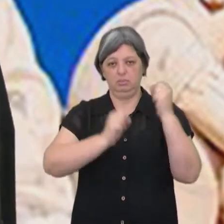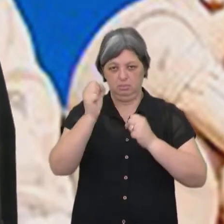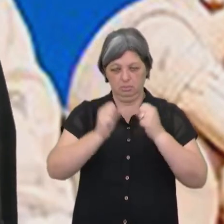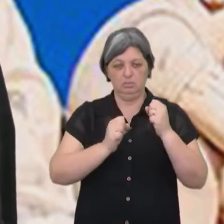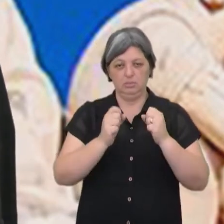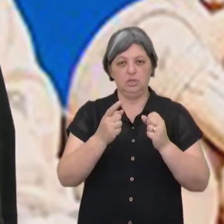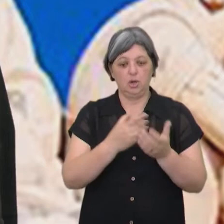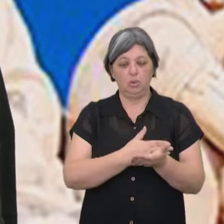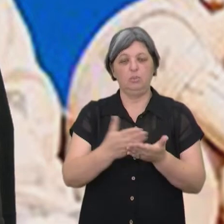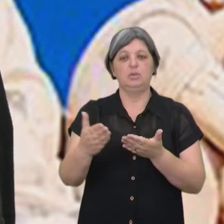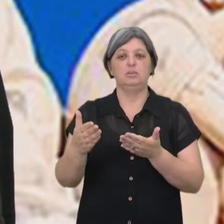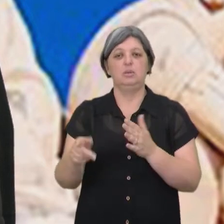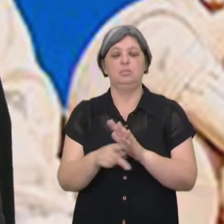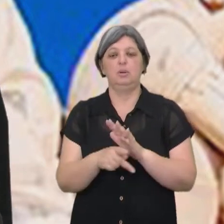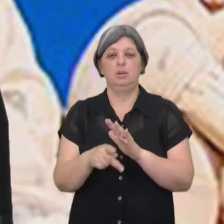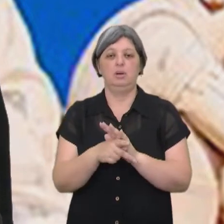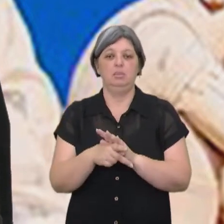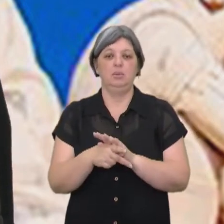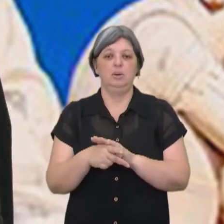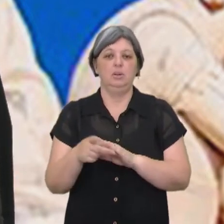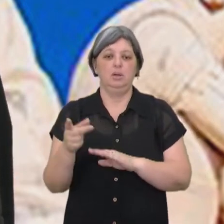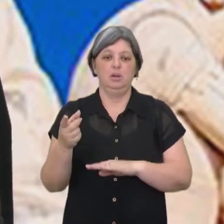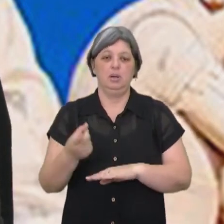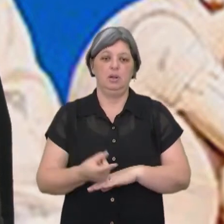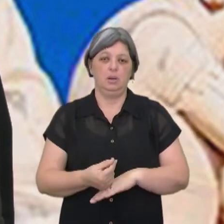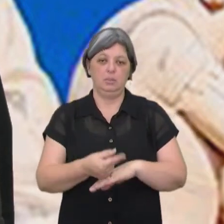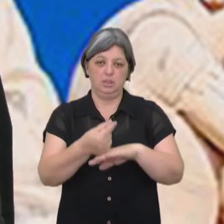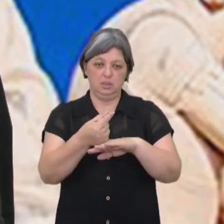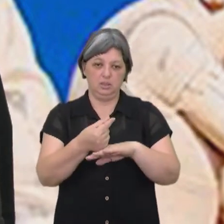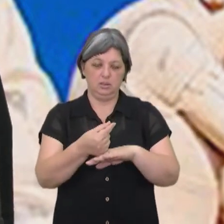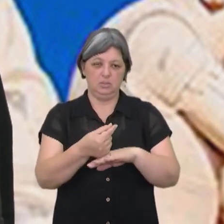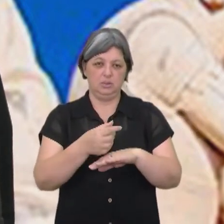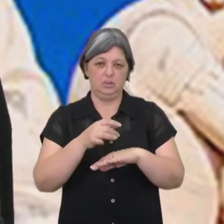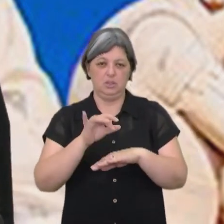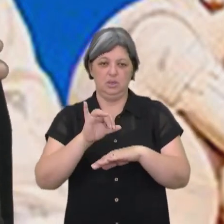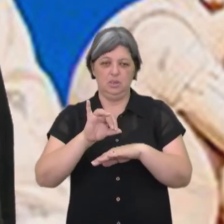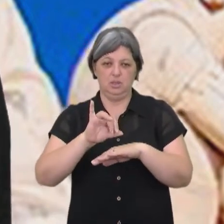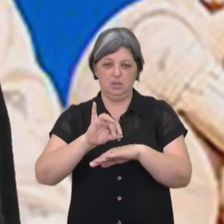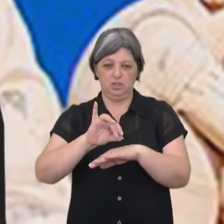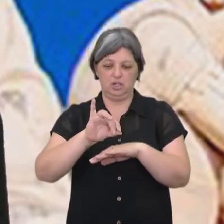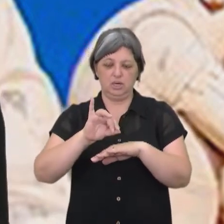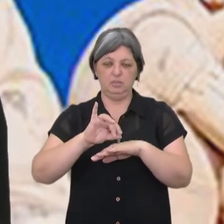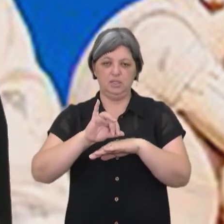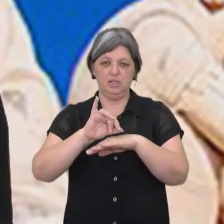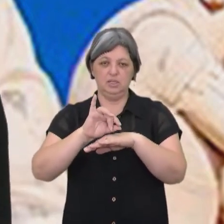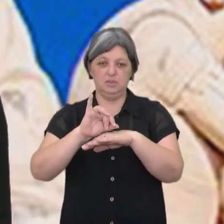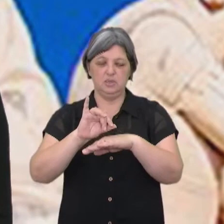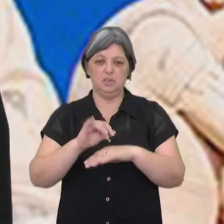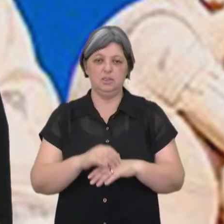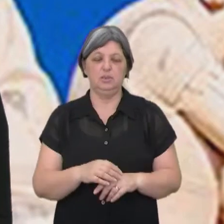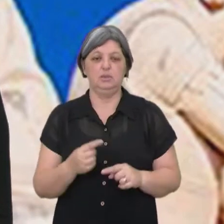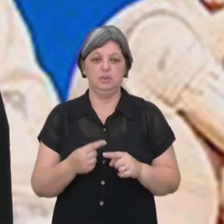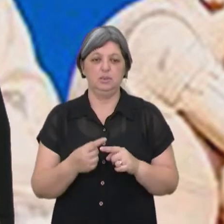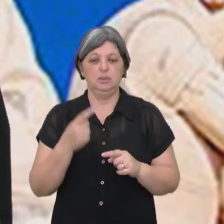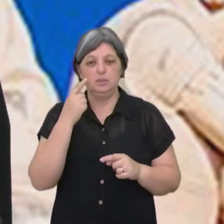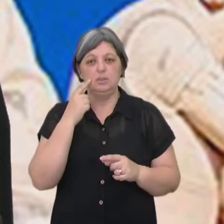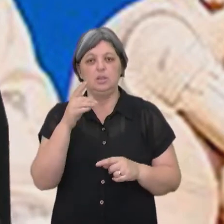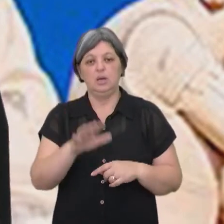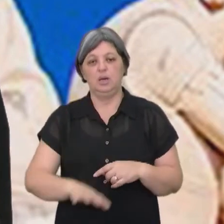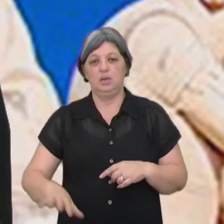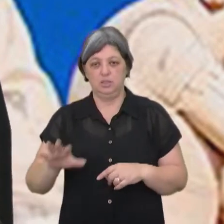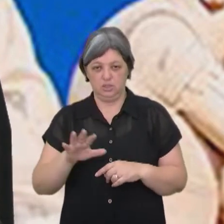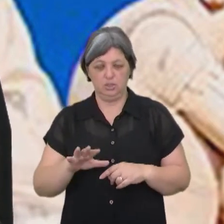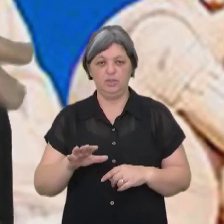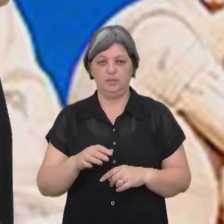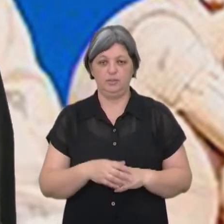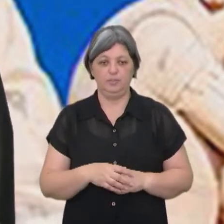entramos no capitalismo. Então a ideia aí é de que você domine economicamente aquela região, deixe